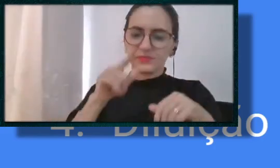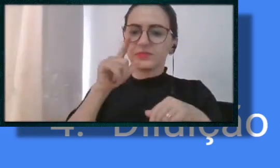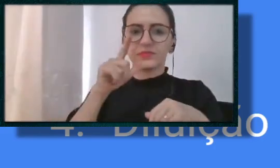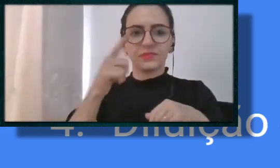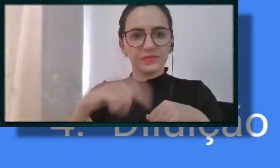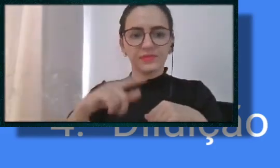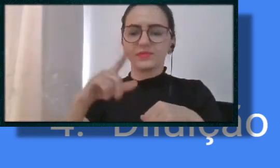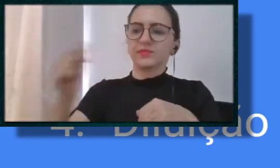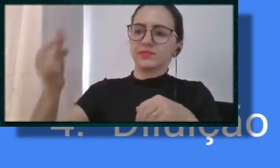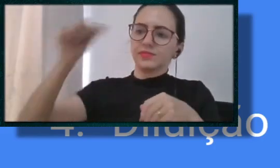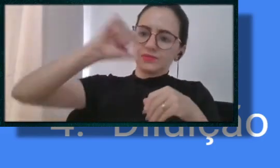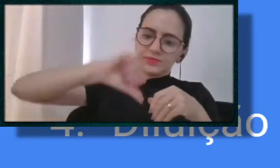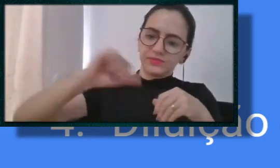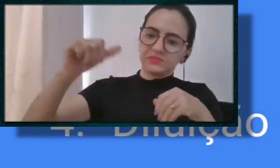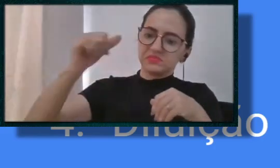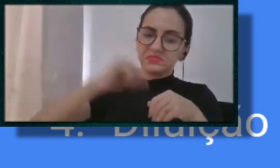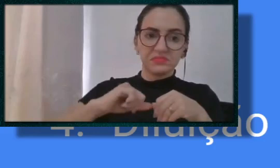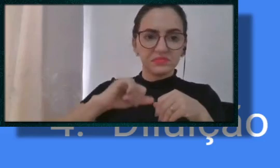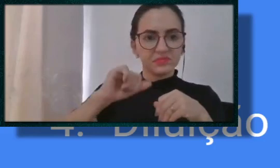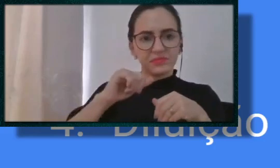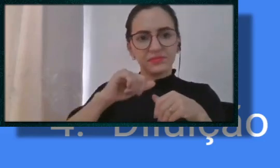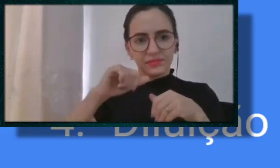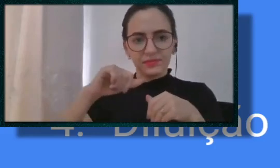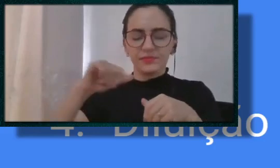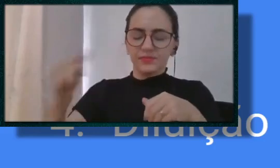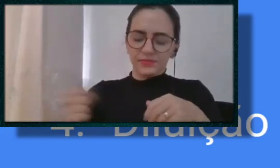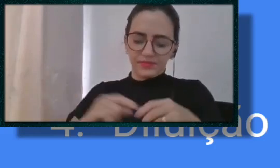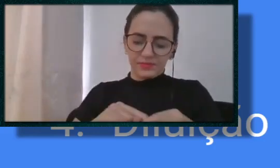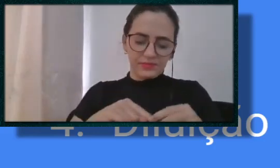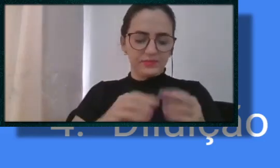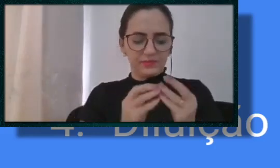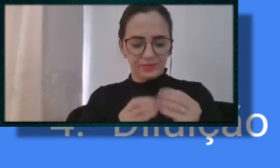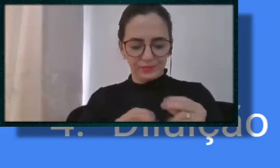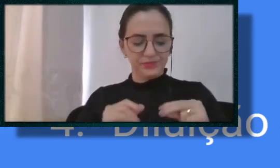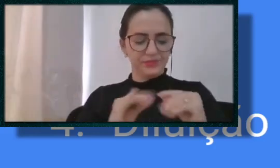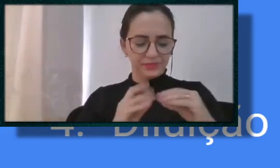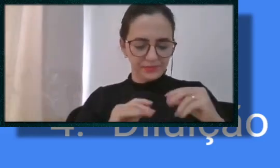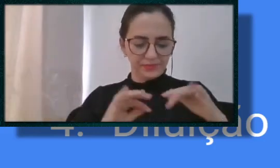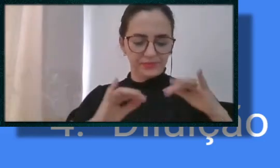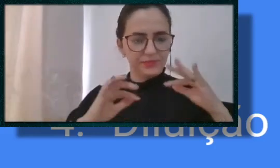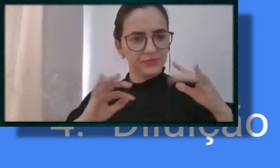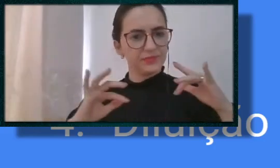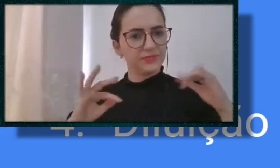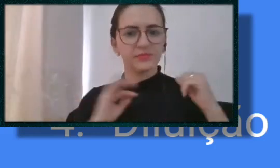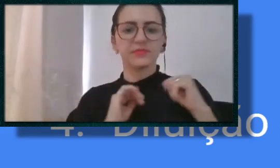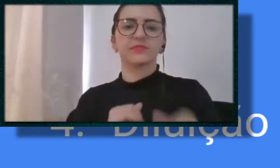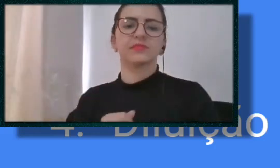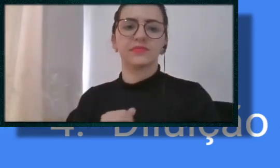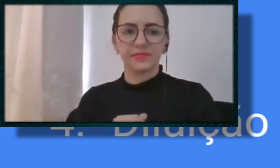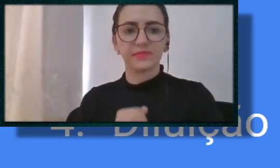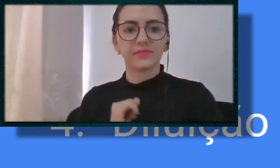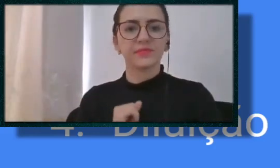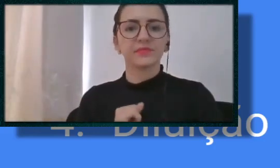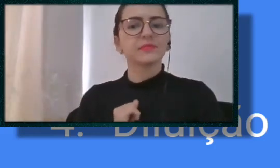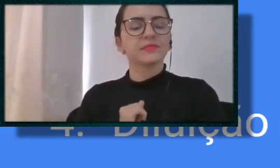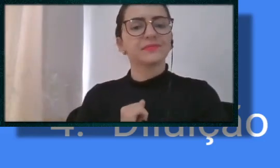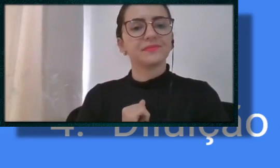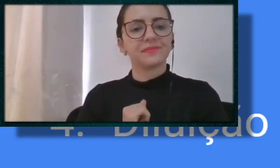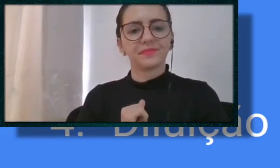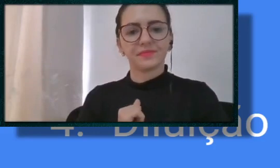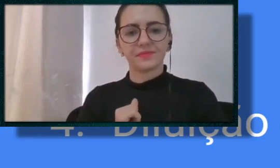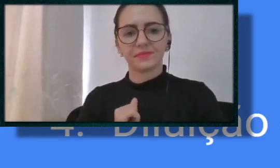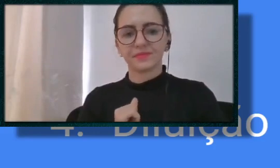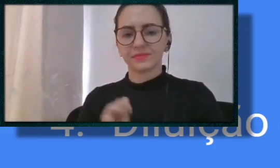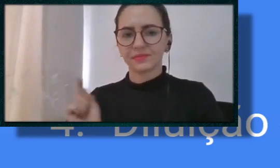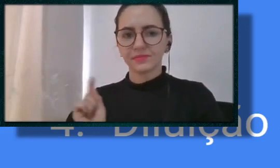fica estável. Aí a gente tem uma tríade bem simples para se entender, onde quando a gente faz uma diluição, a massa do